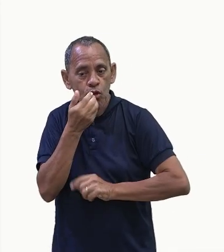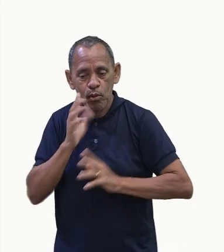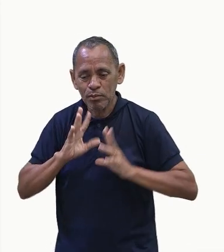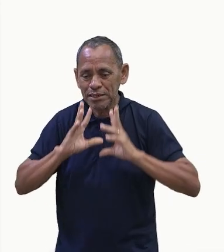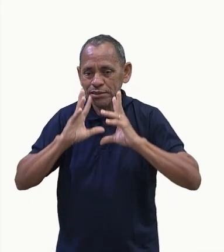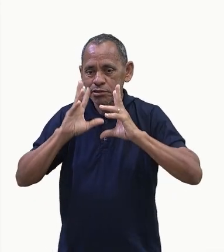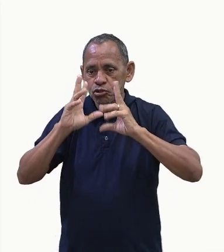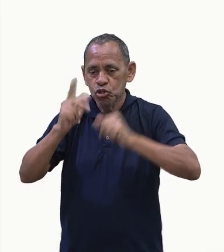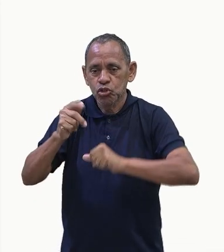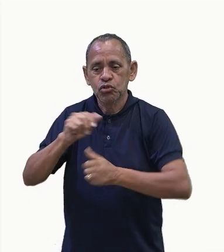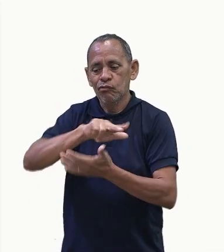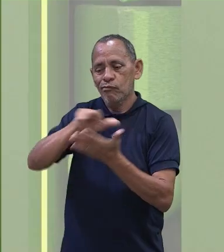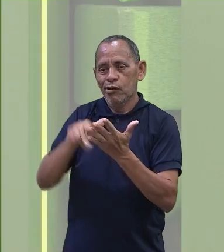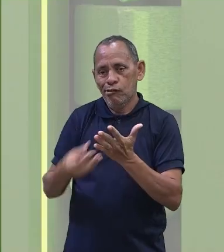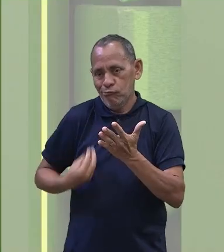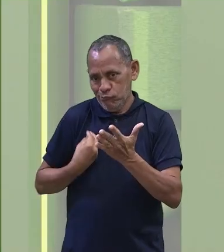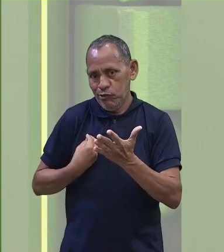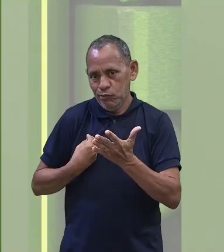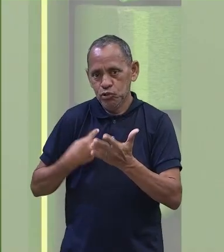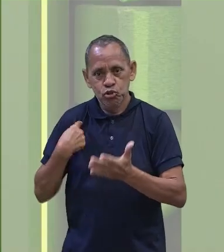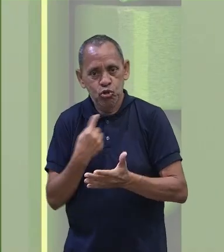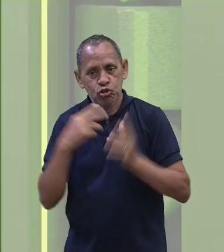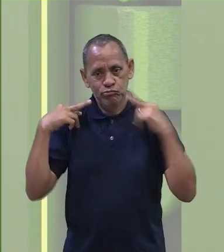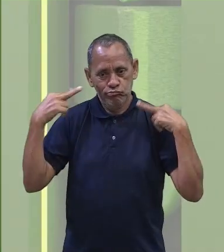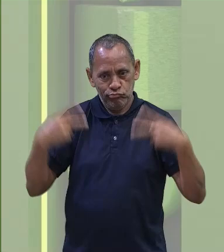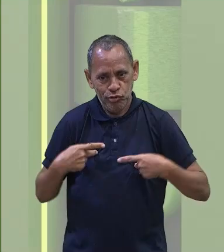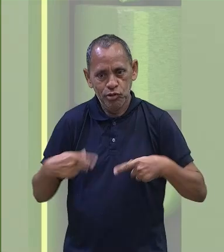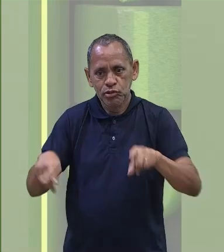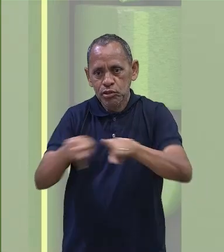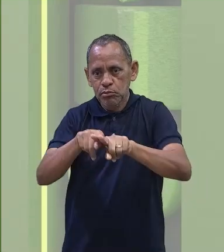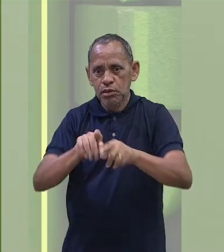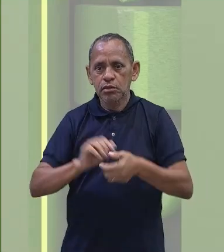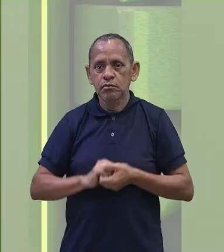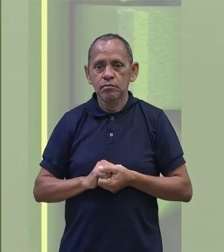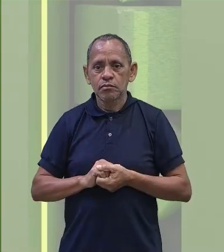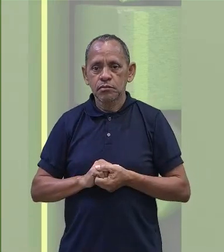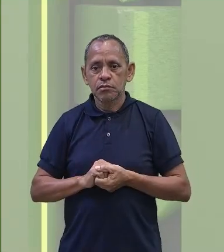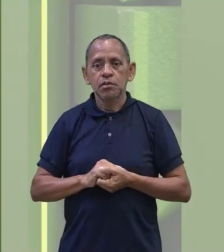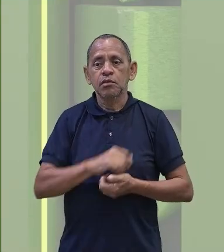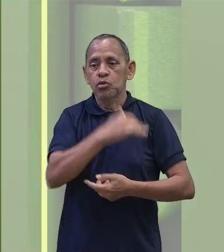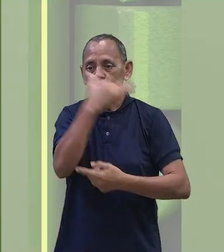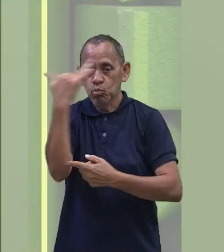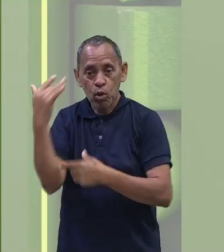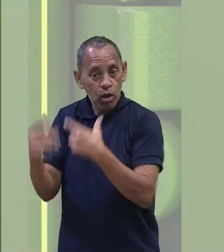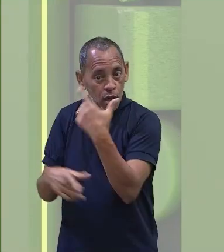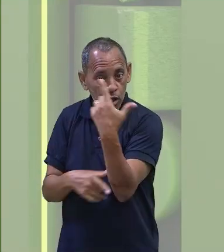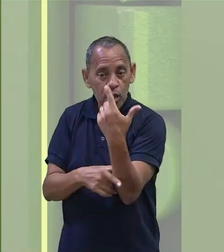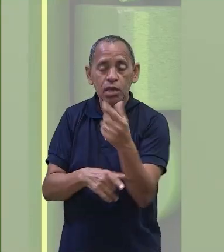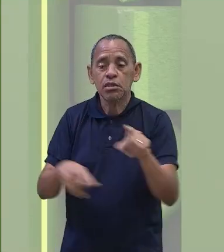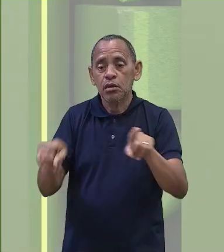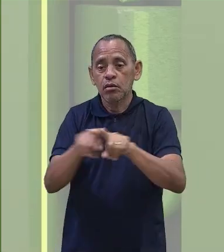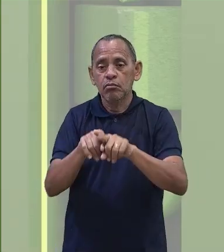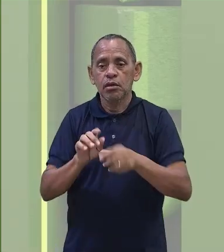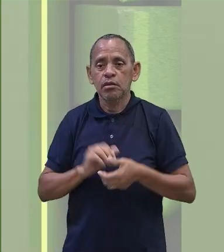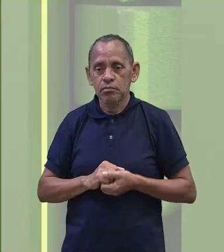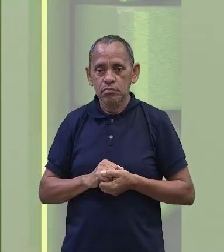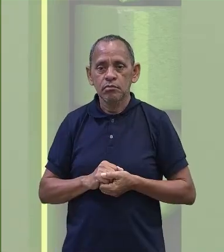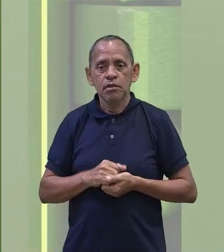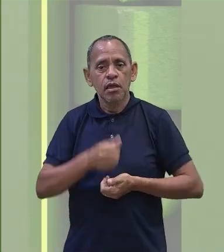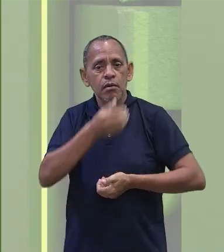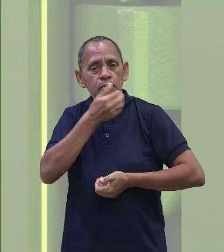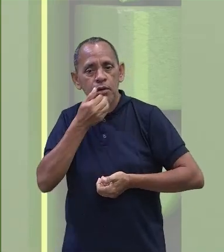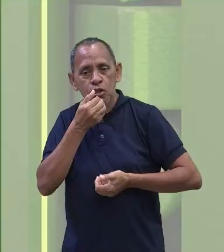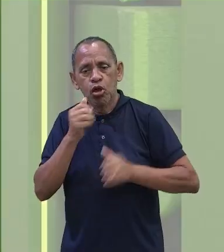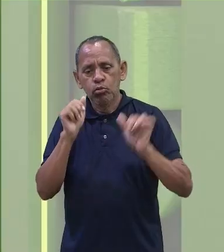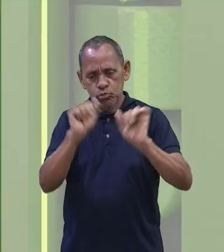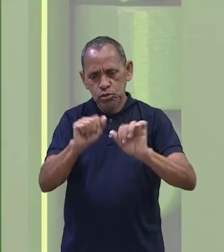os seres vivos, para nós seres humanos e para todo o meio que está ao nosso redor, né, da melhor maneira possível, que